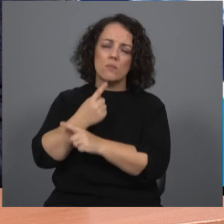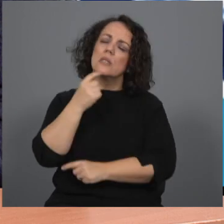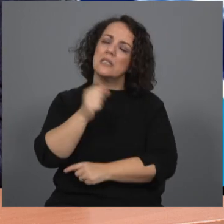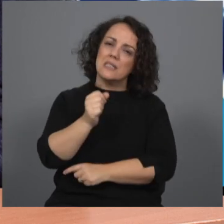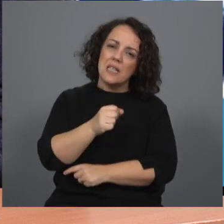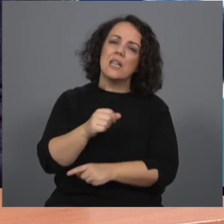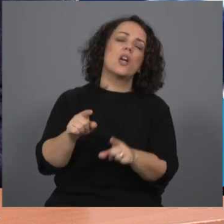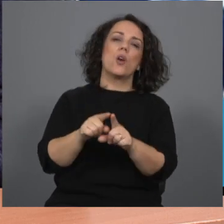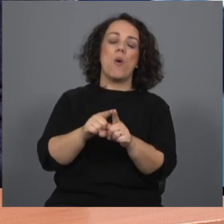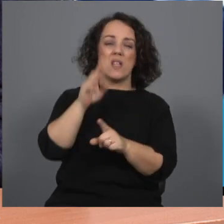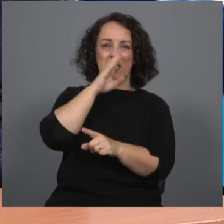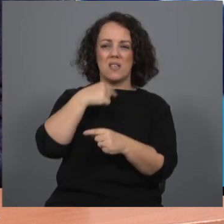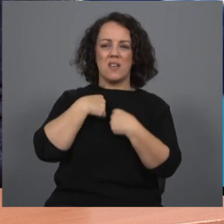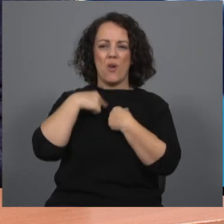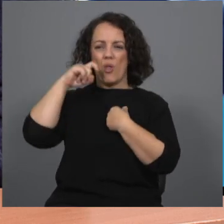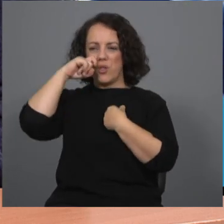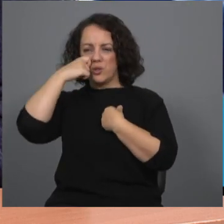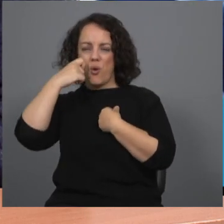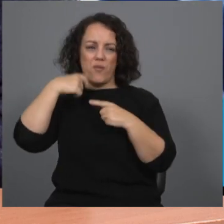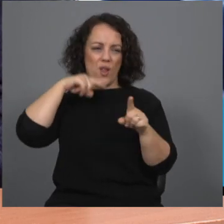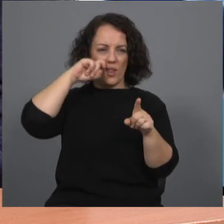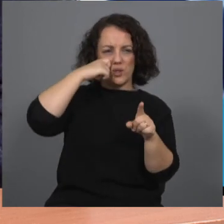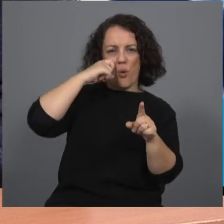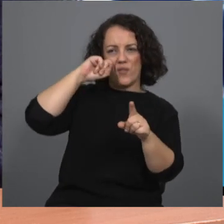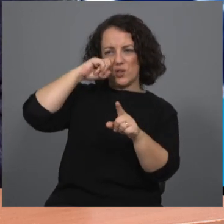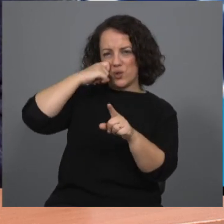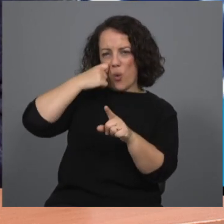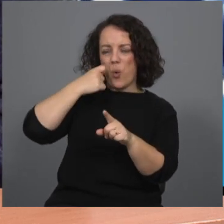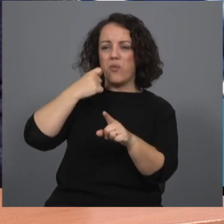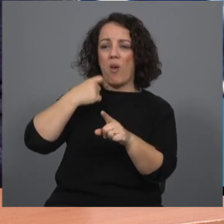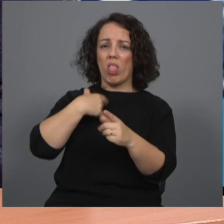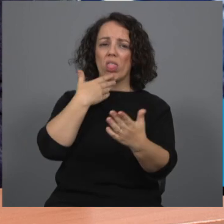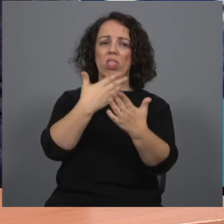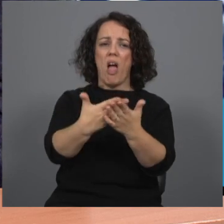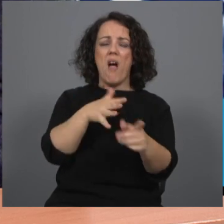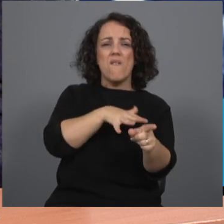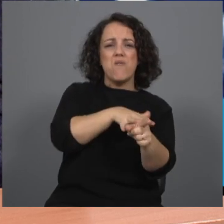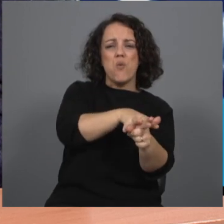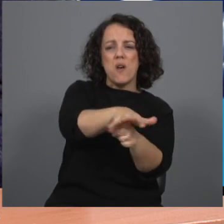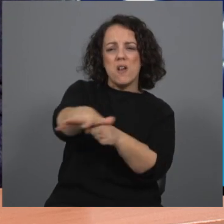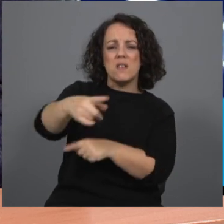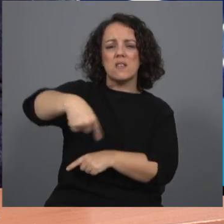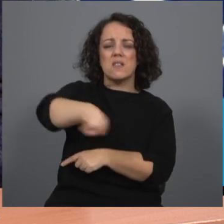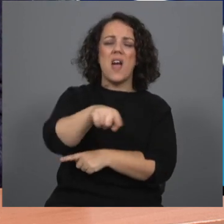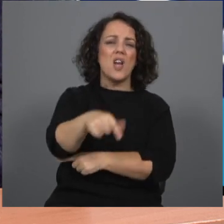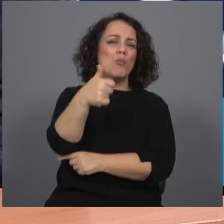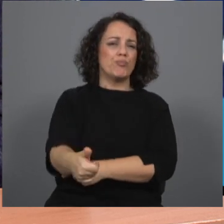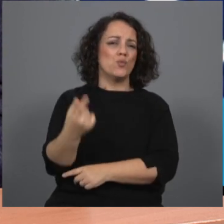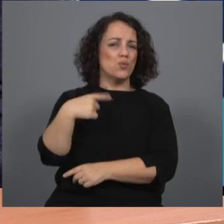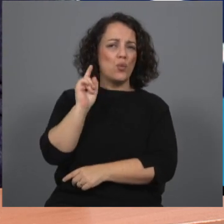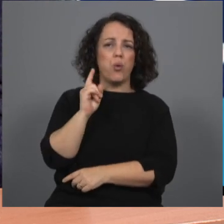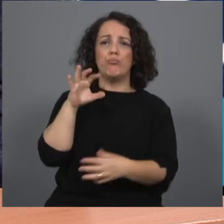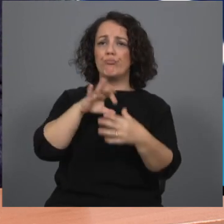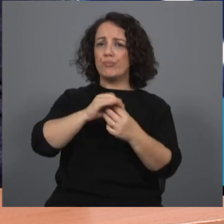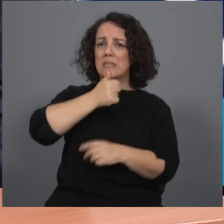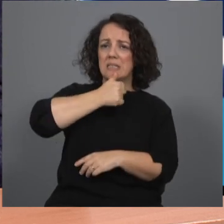semear a desconfiança e a suspeita é um mau serviço, seja ele acerca das